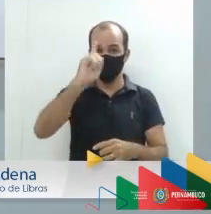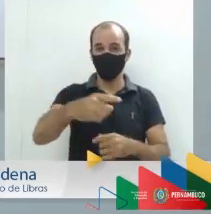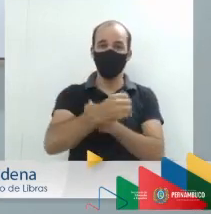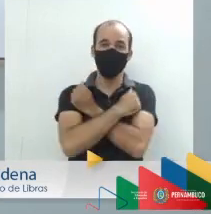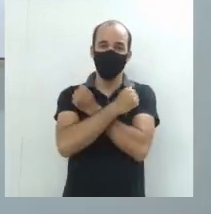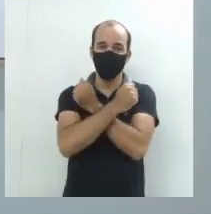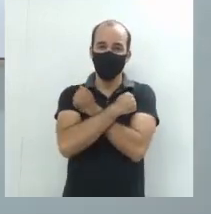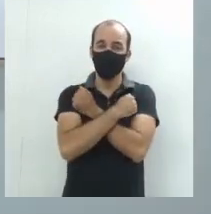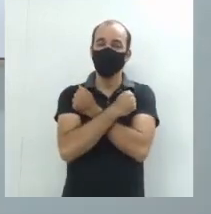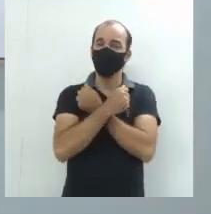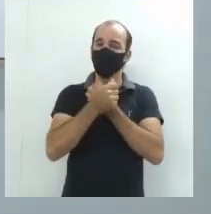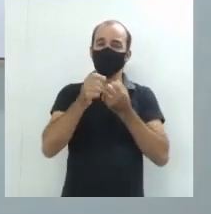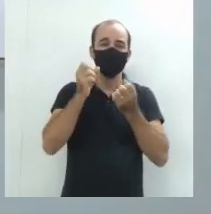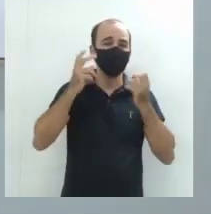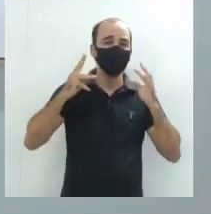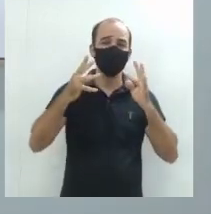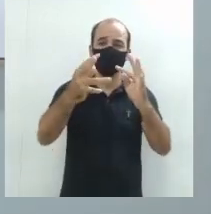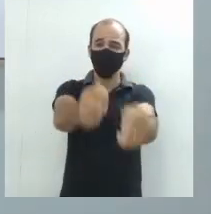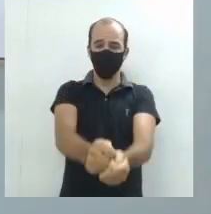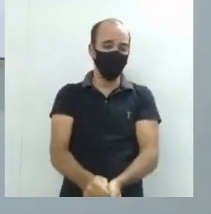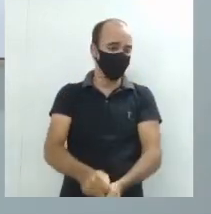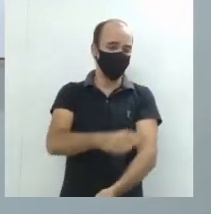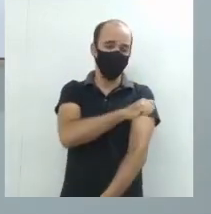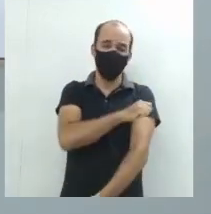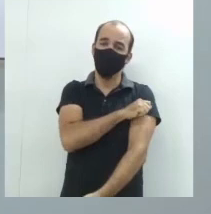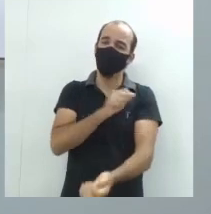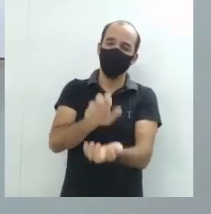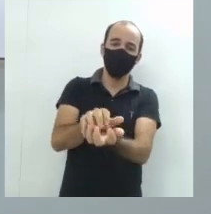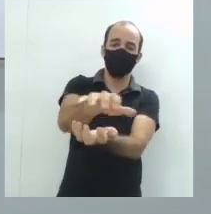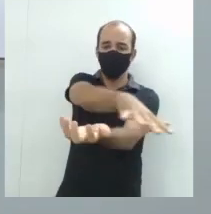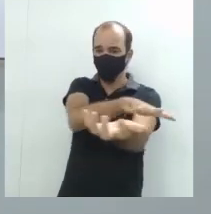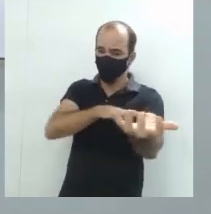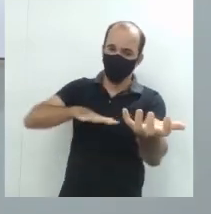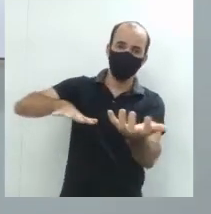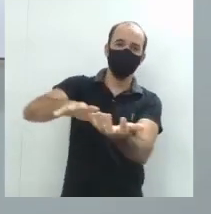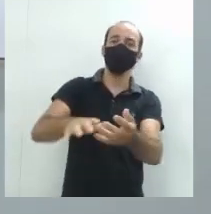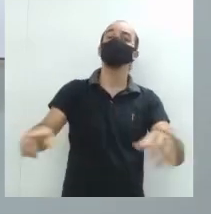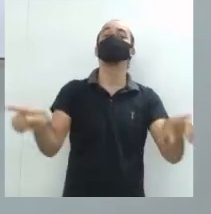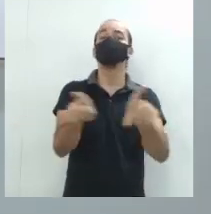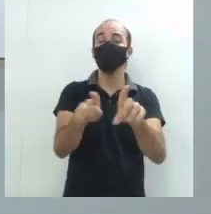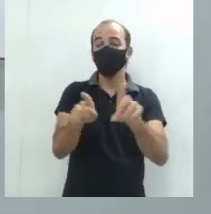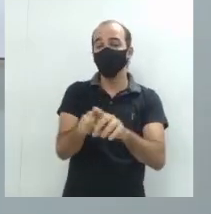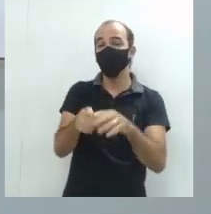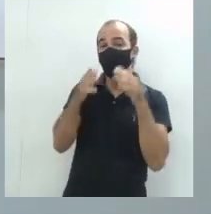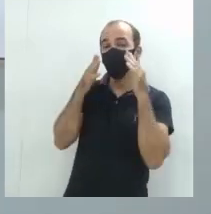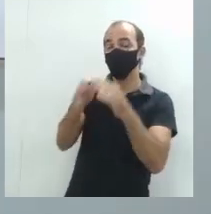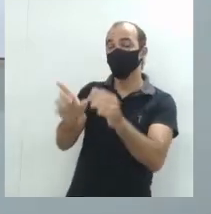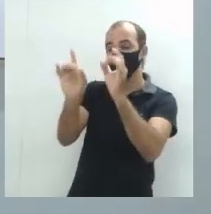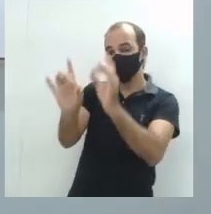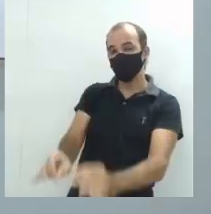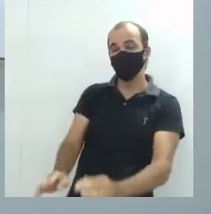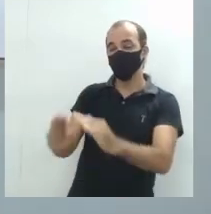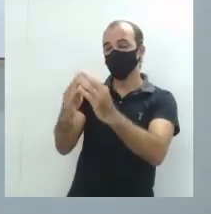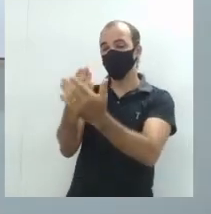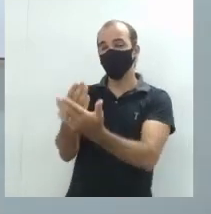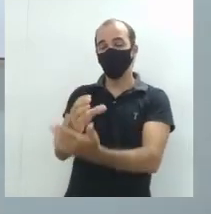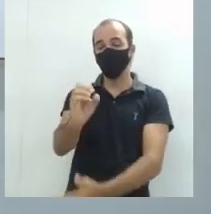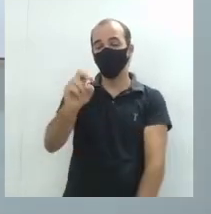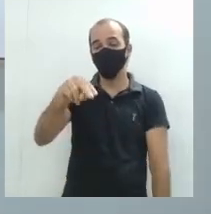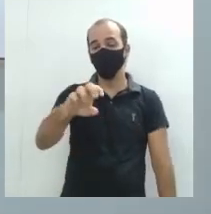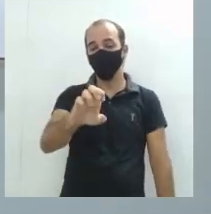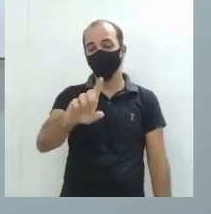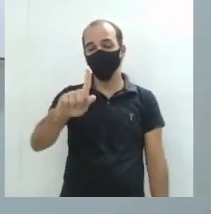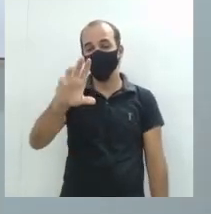os alunos da Rede Estadual de Pernambuco, em especial os alunos da Escola Cônego Jonas